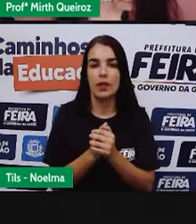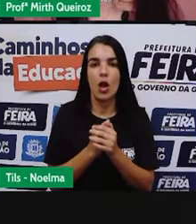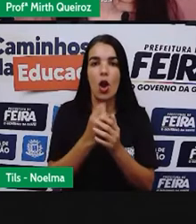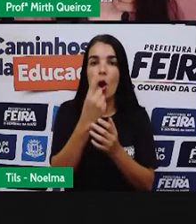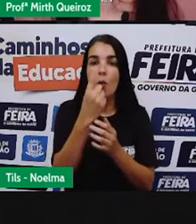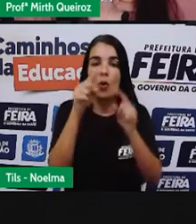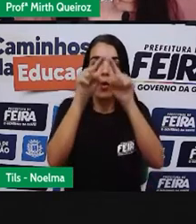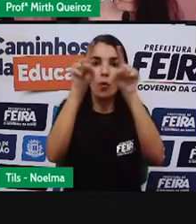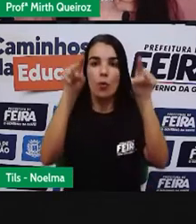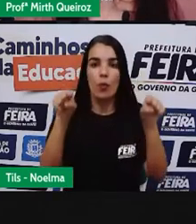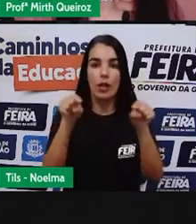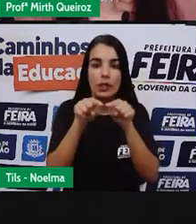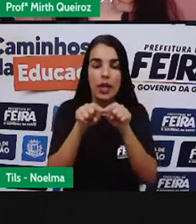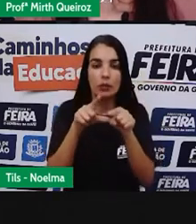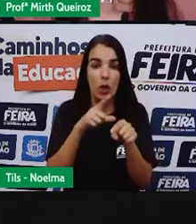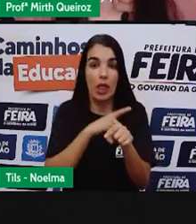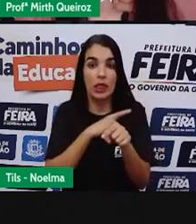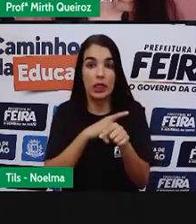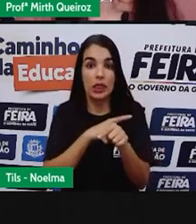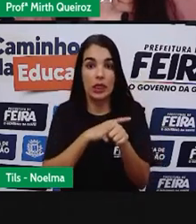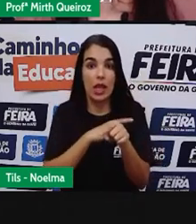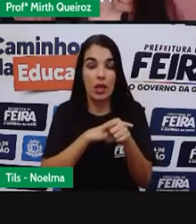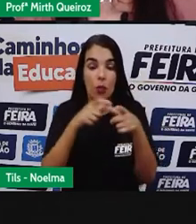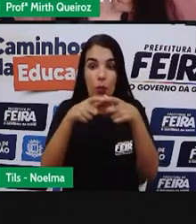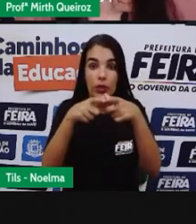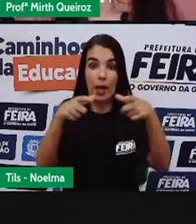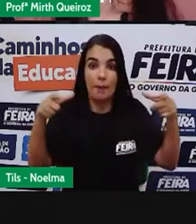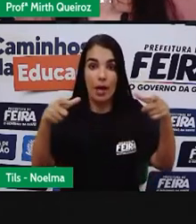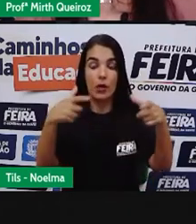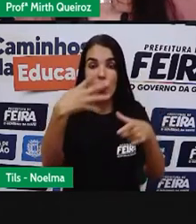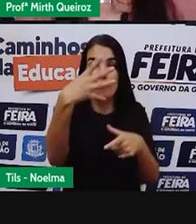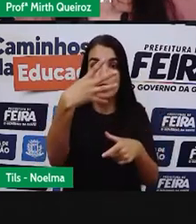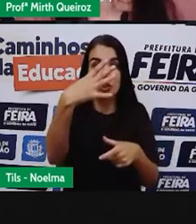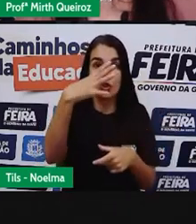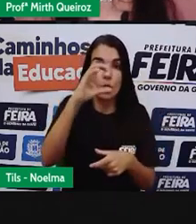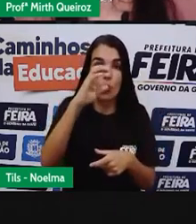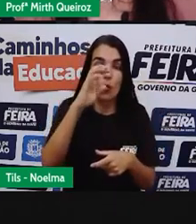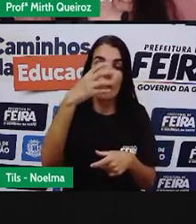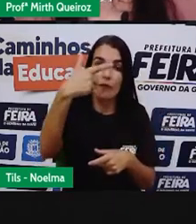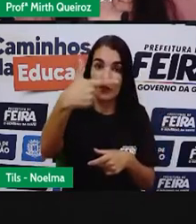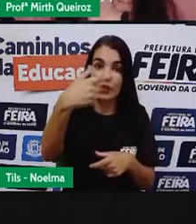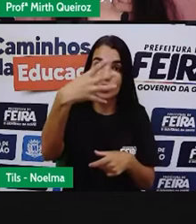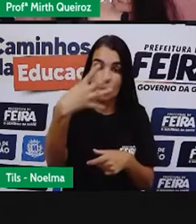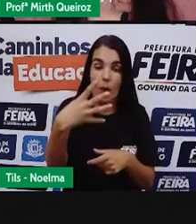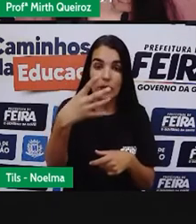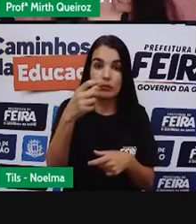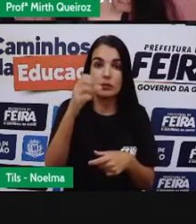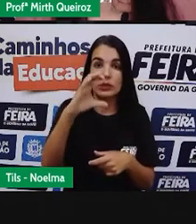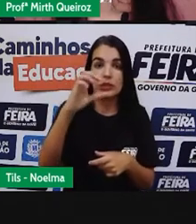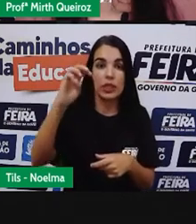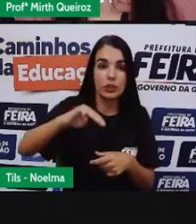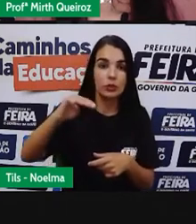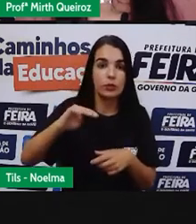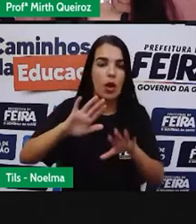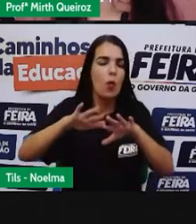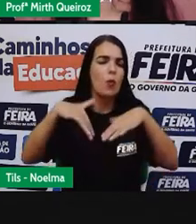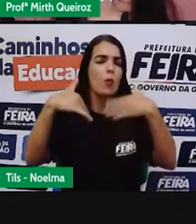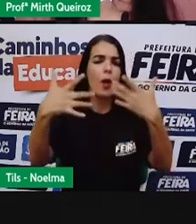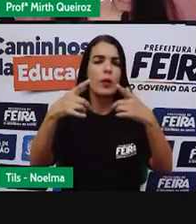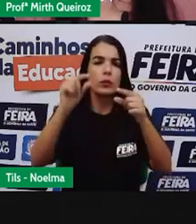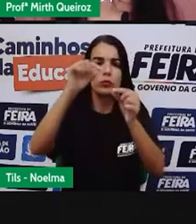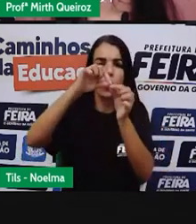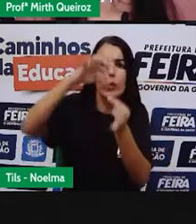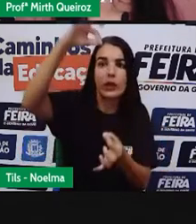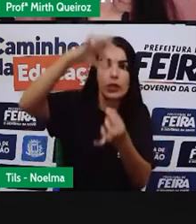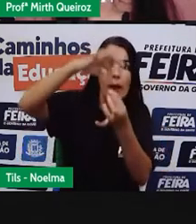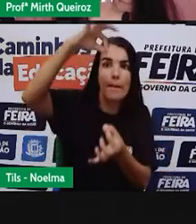Um quadrado tem perímetro de 24 centímetros. Qual a medida de um dos seus lados? O que